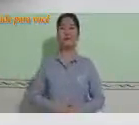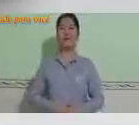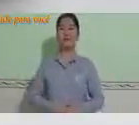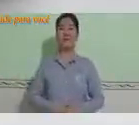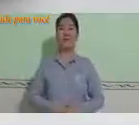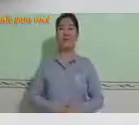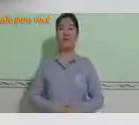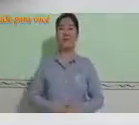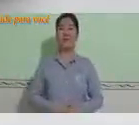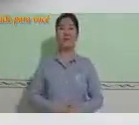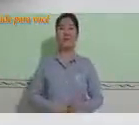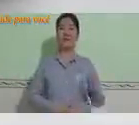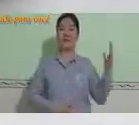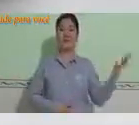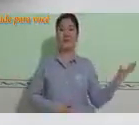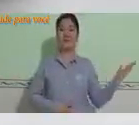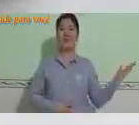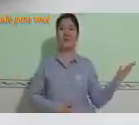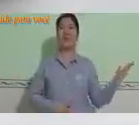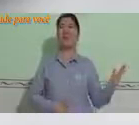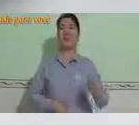também participar na amamentação do bebê.